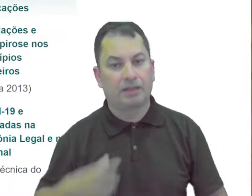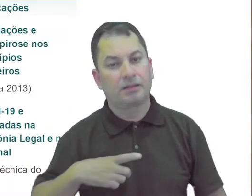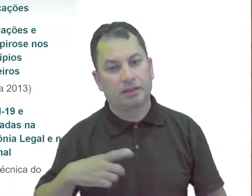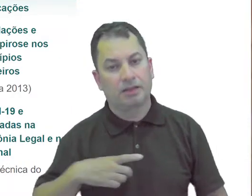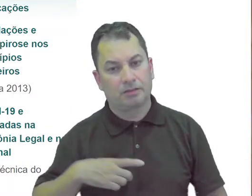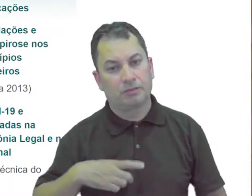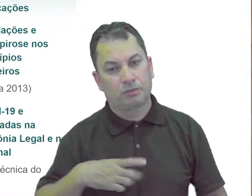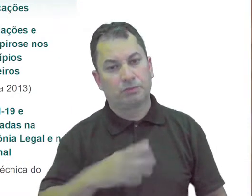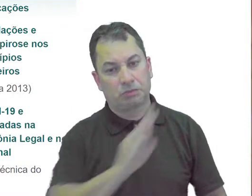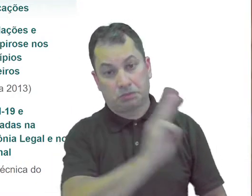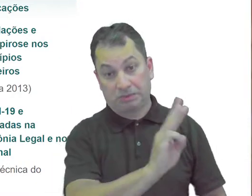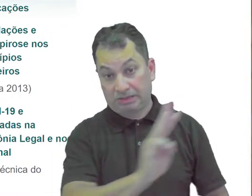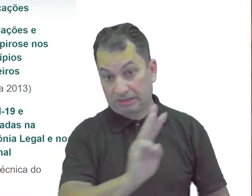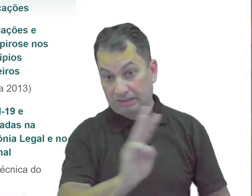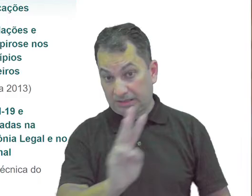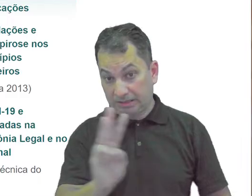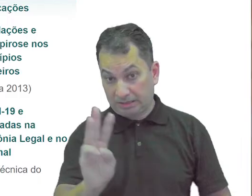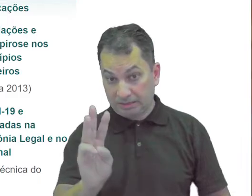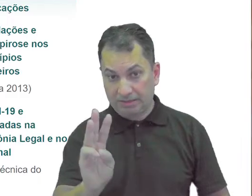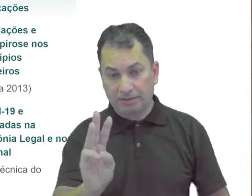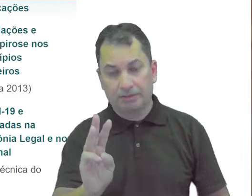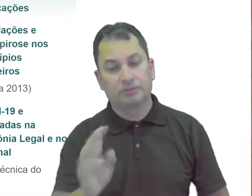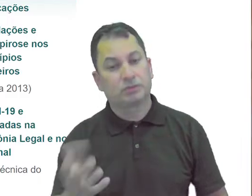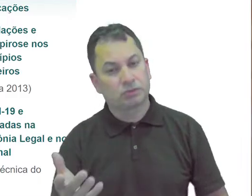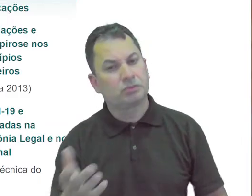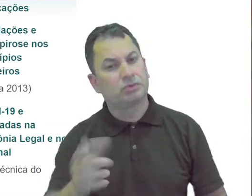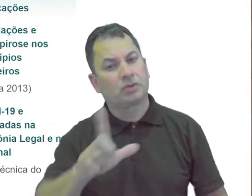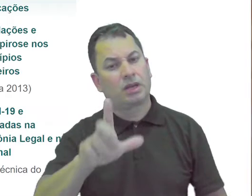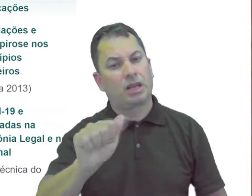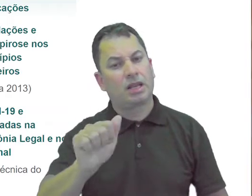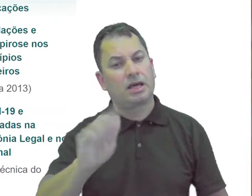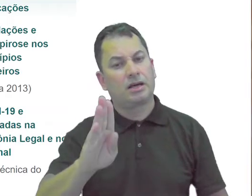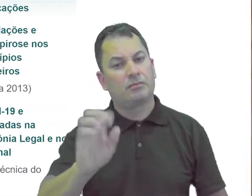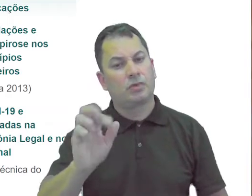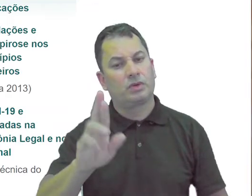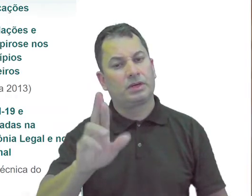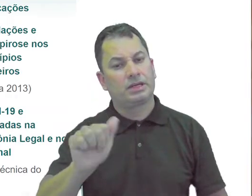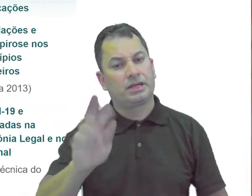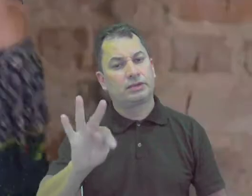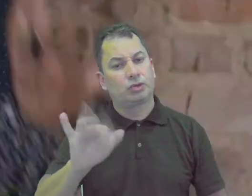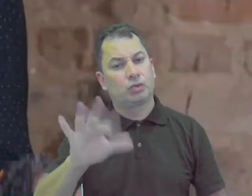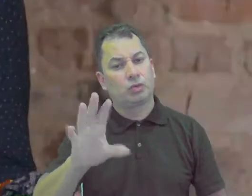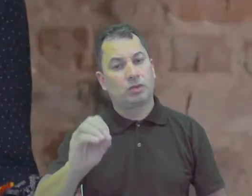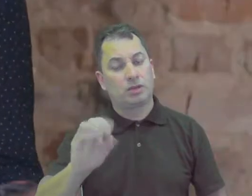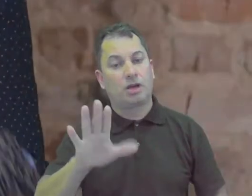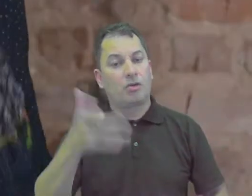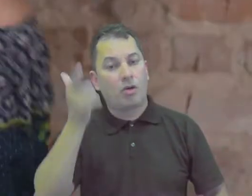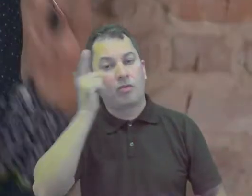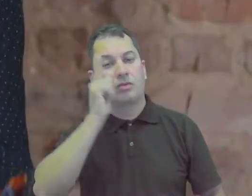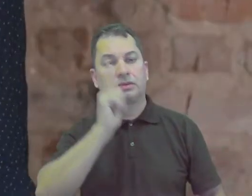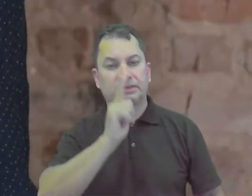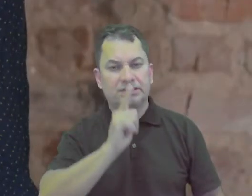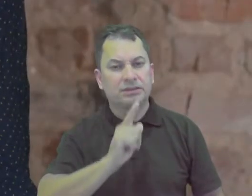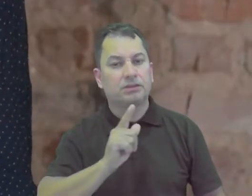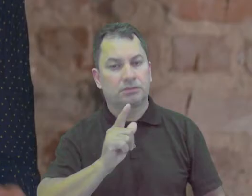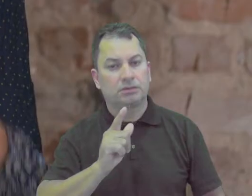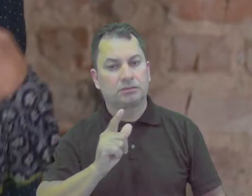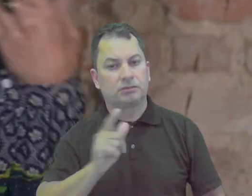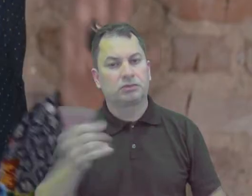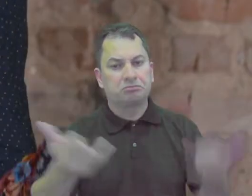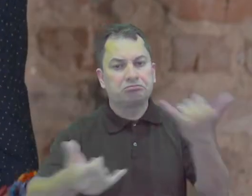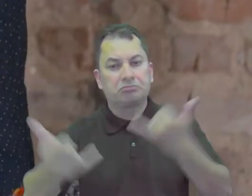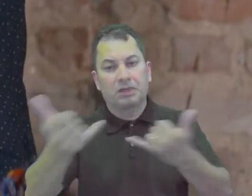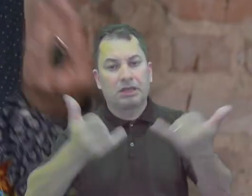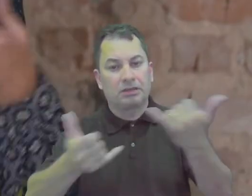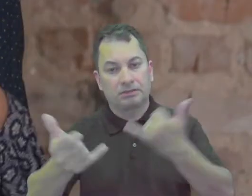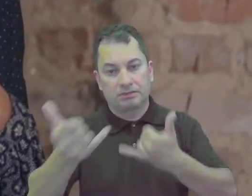do observatório e a gente tem essas diferentes abas que a gente consegue capturar essas informações. O observatório, ele existe